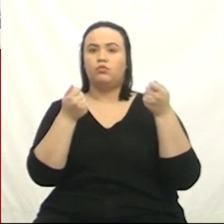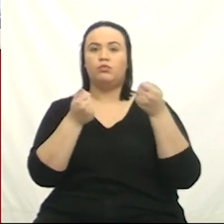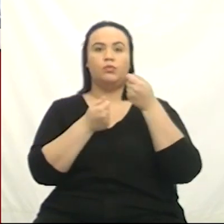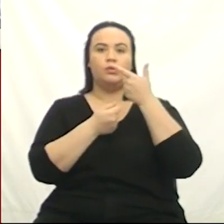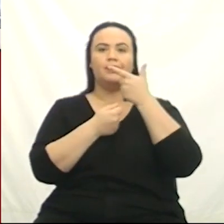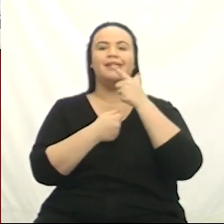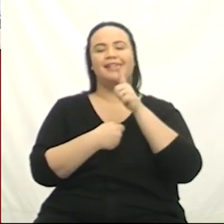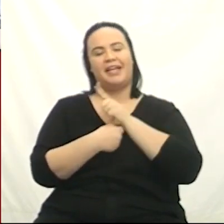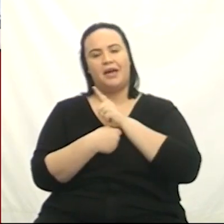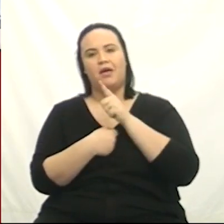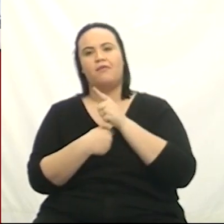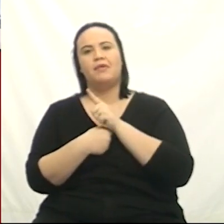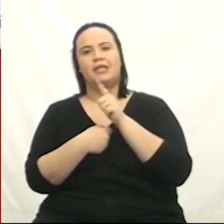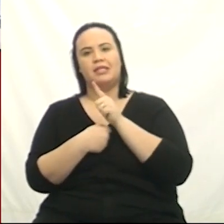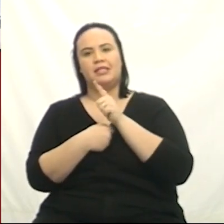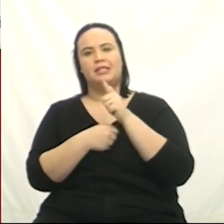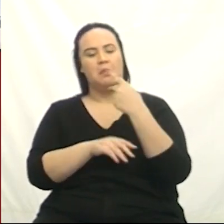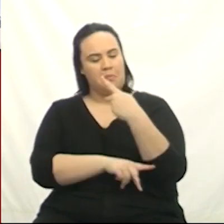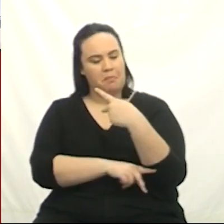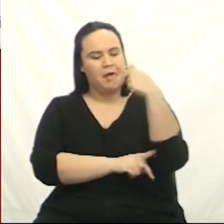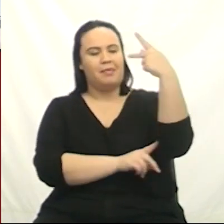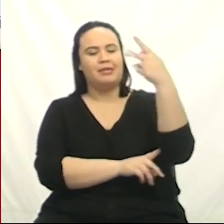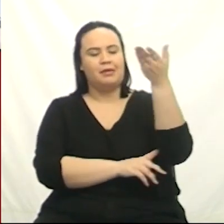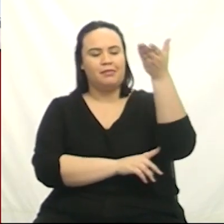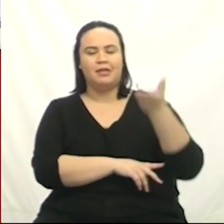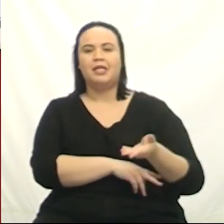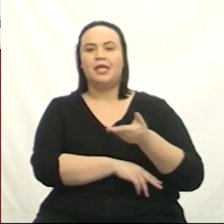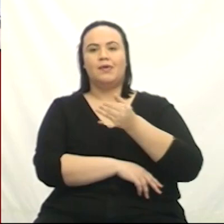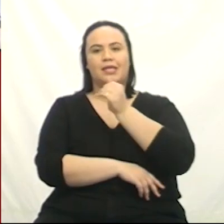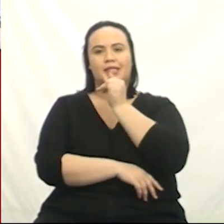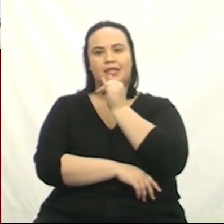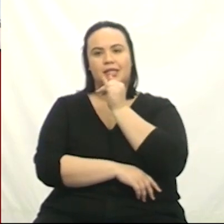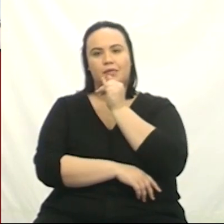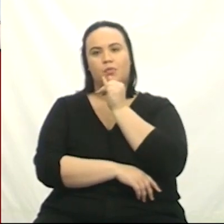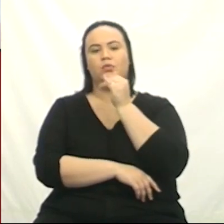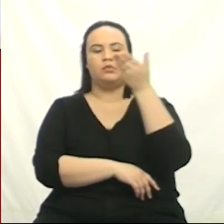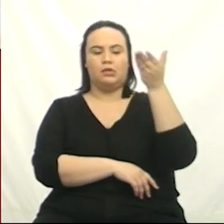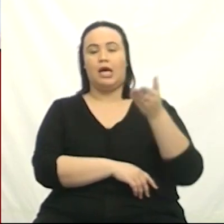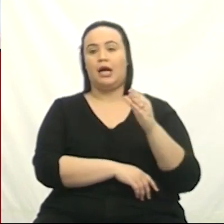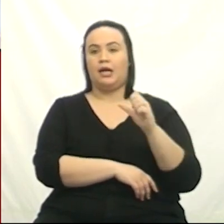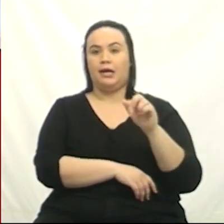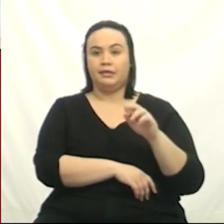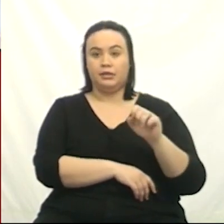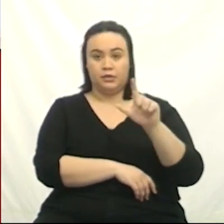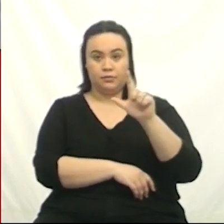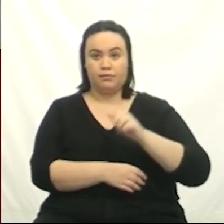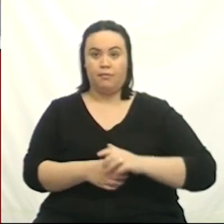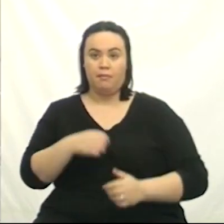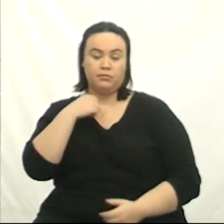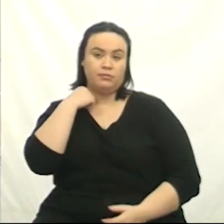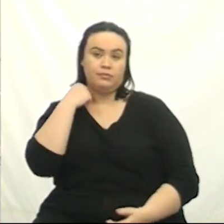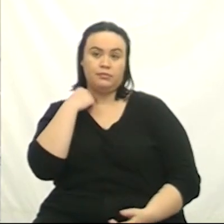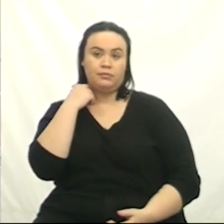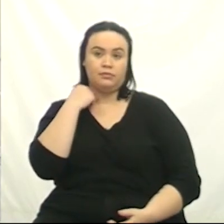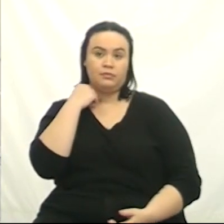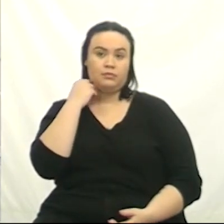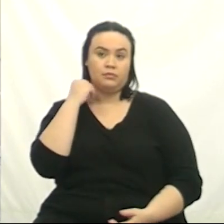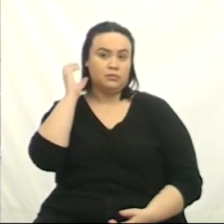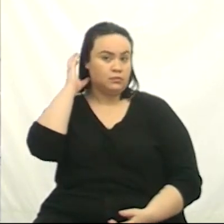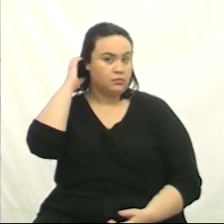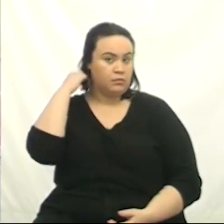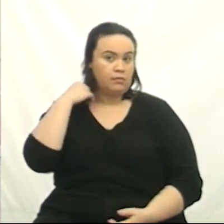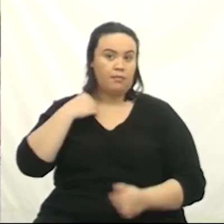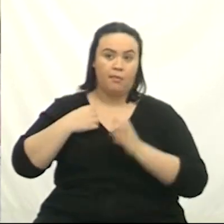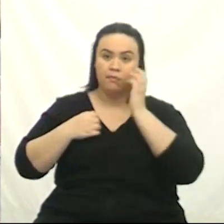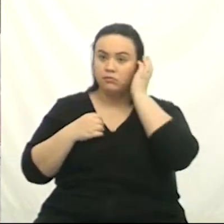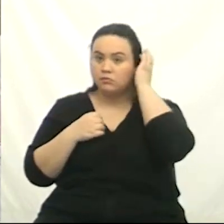por exemplo, nesse grande resultado, que é um exemplo para a cidade da Carol. É isso, presidente. Escrita pela ordem, a